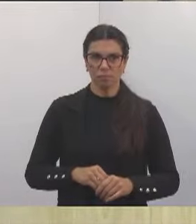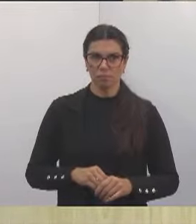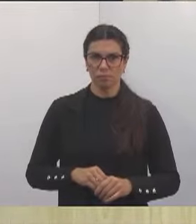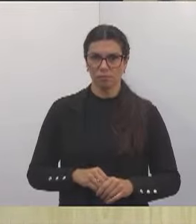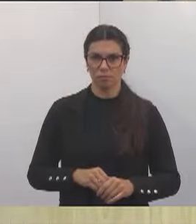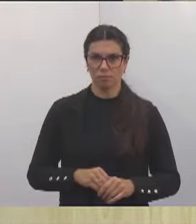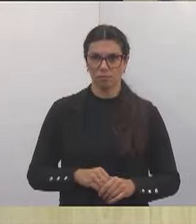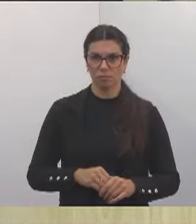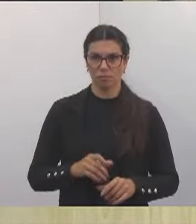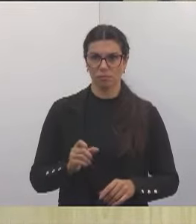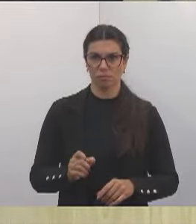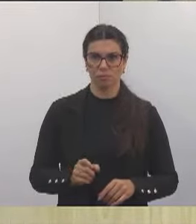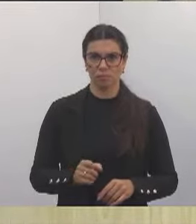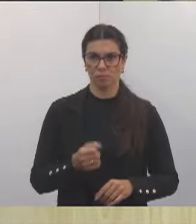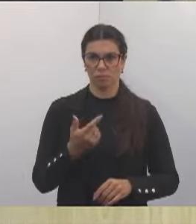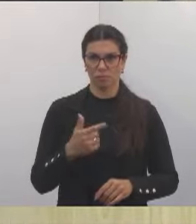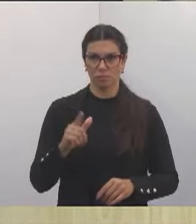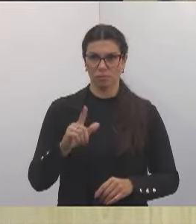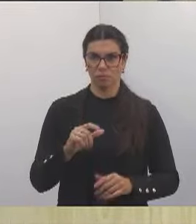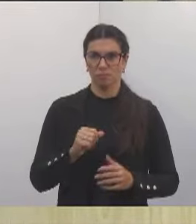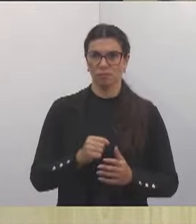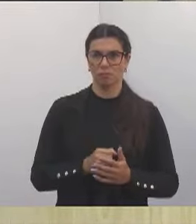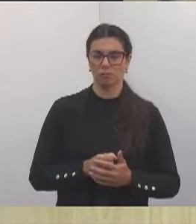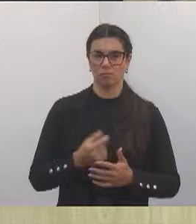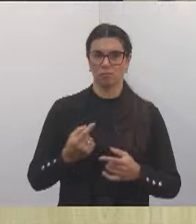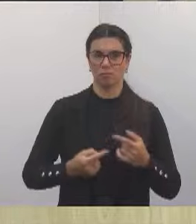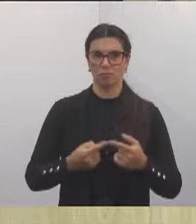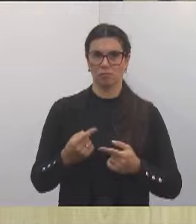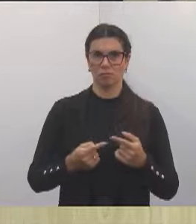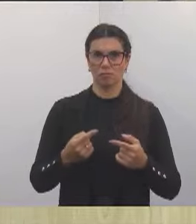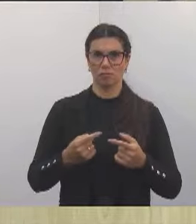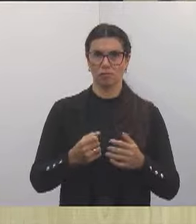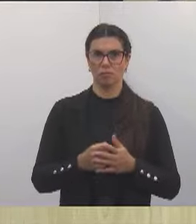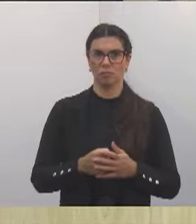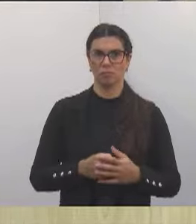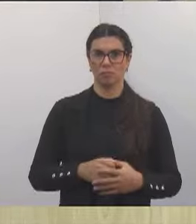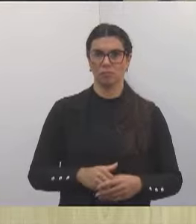Primeira discussão, próximo aqui, próxima discussão do